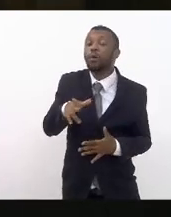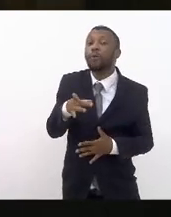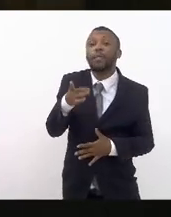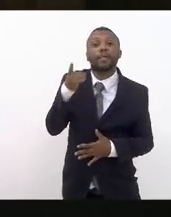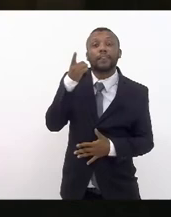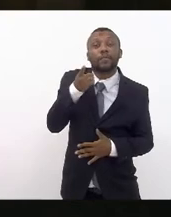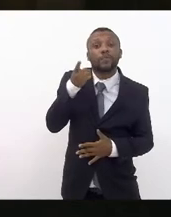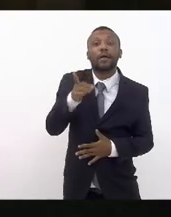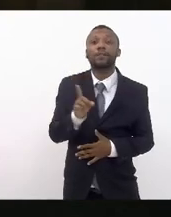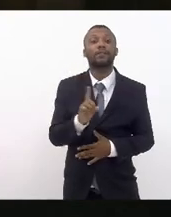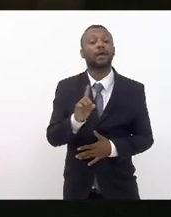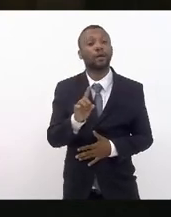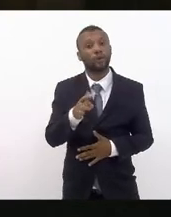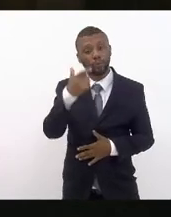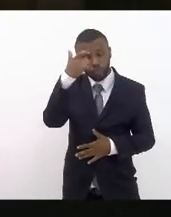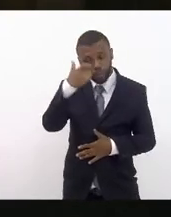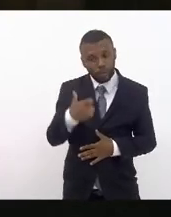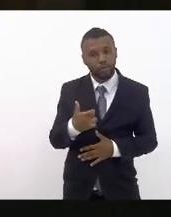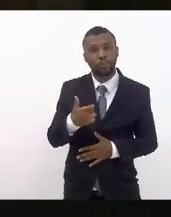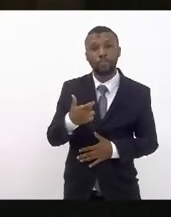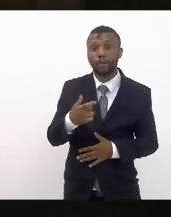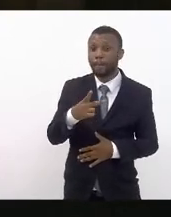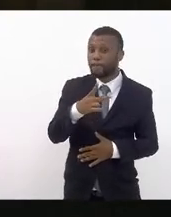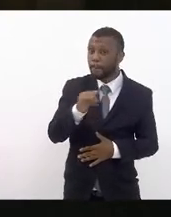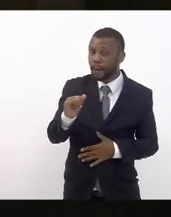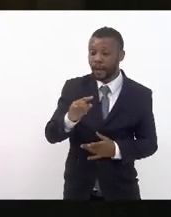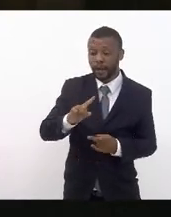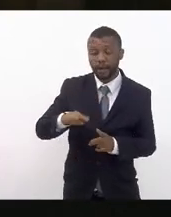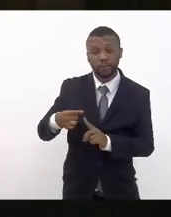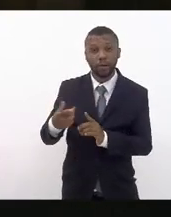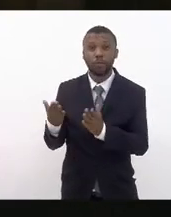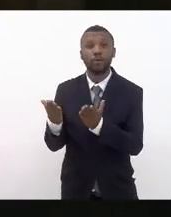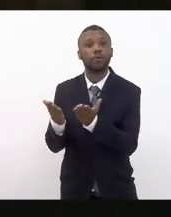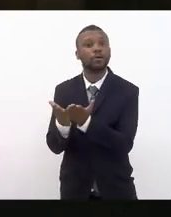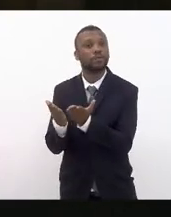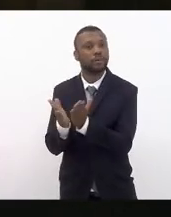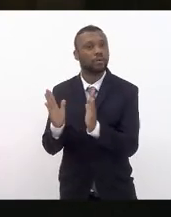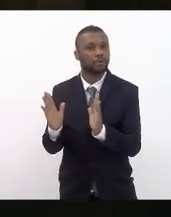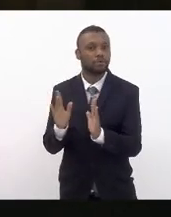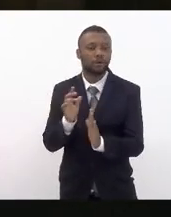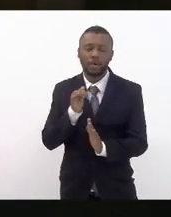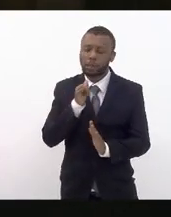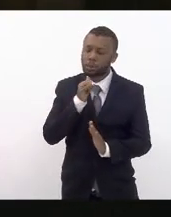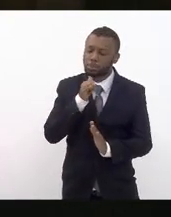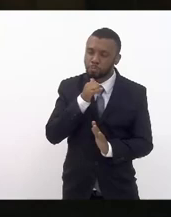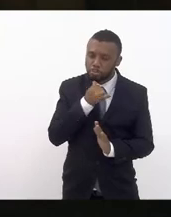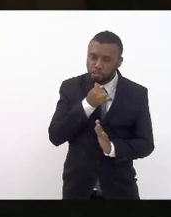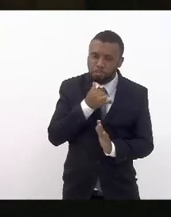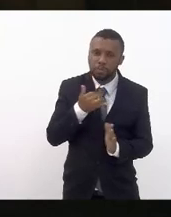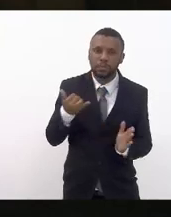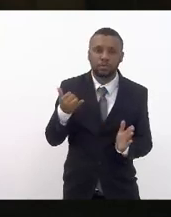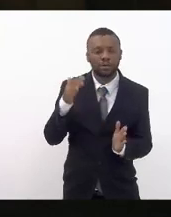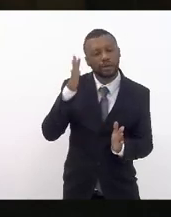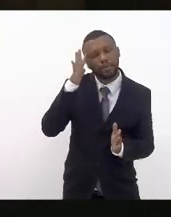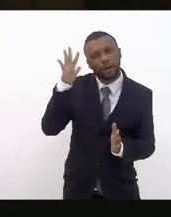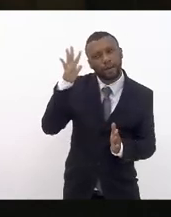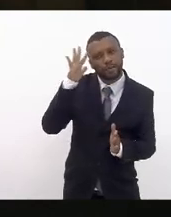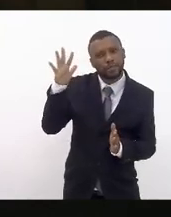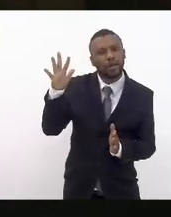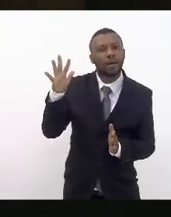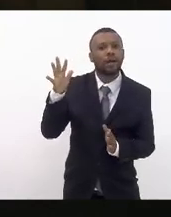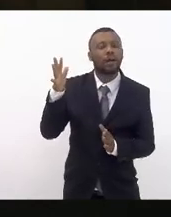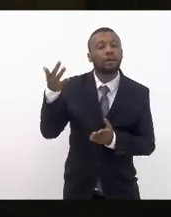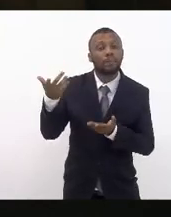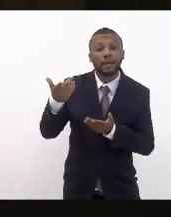Eu estou falando como pai e como cristão. É muito triste imaginar o que